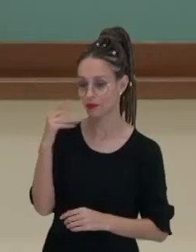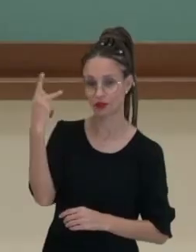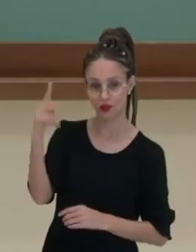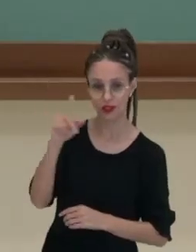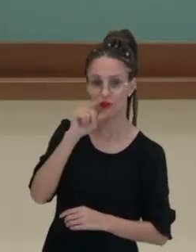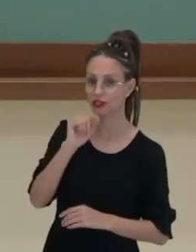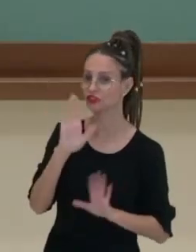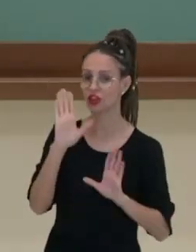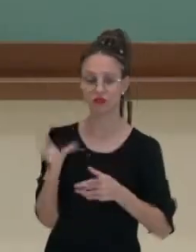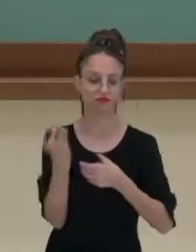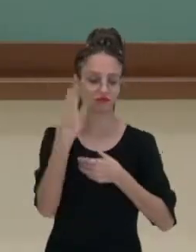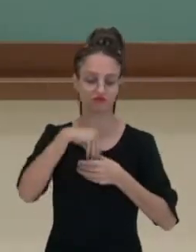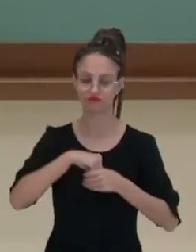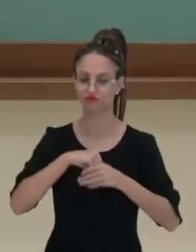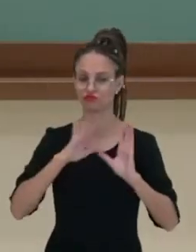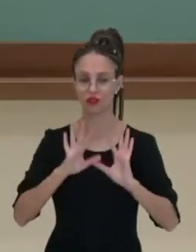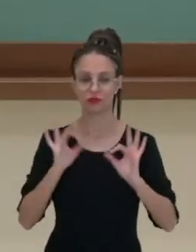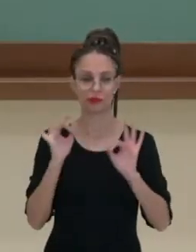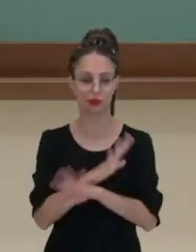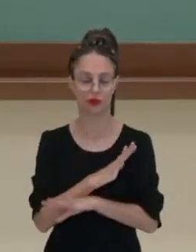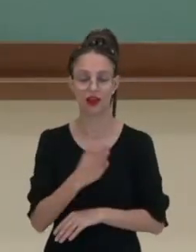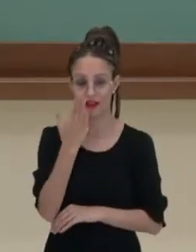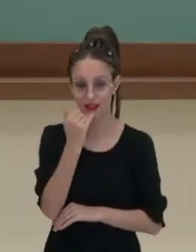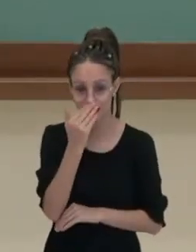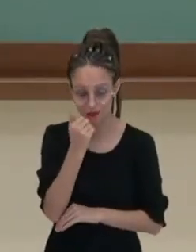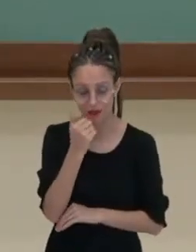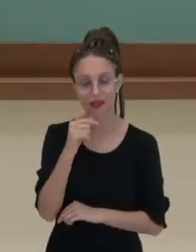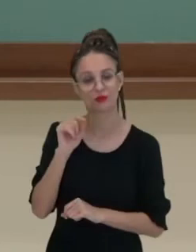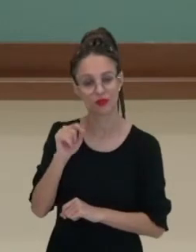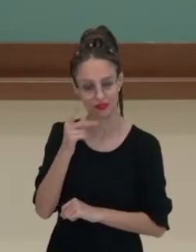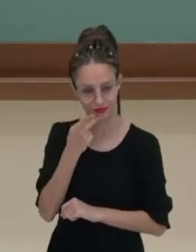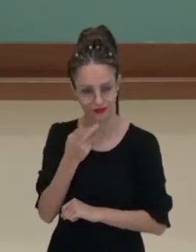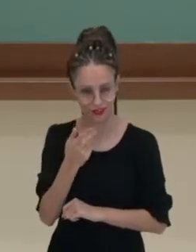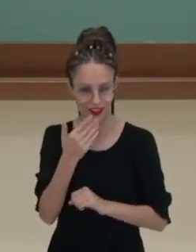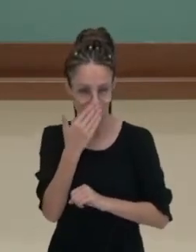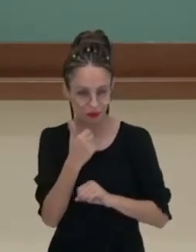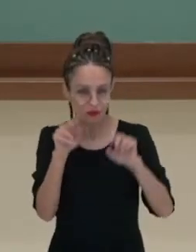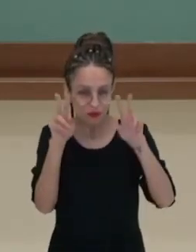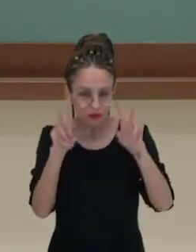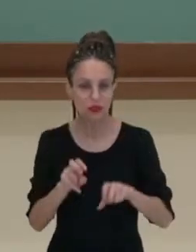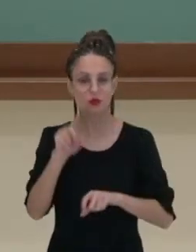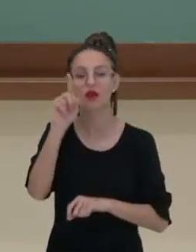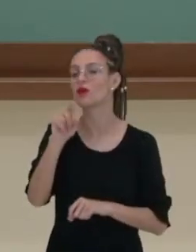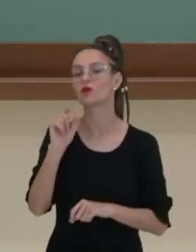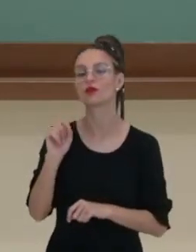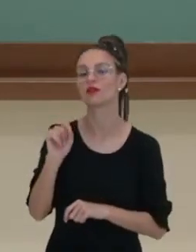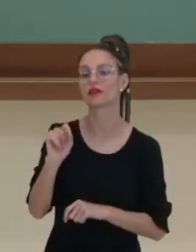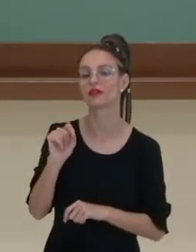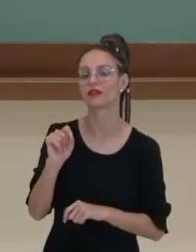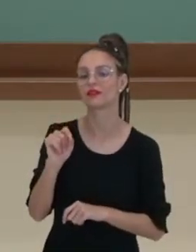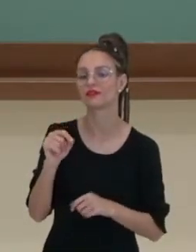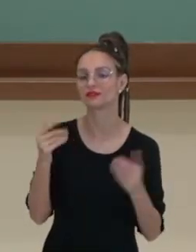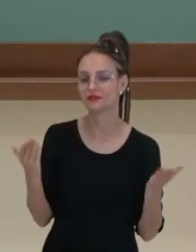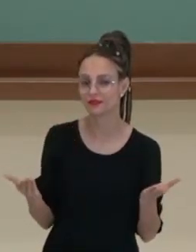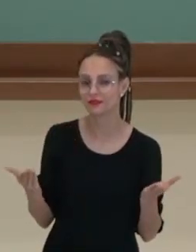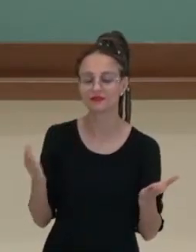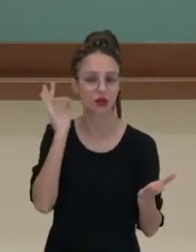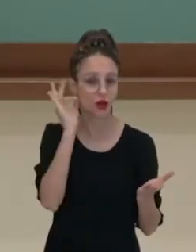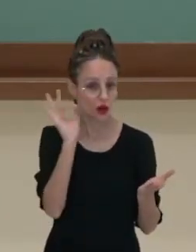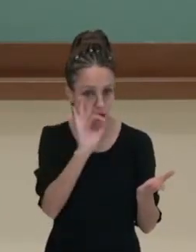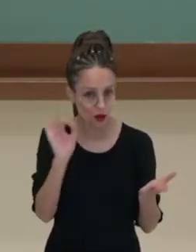já estava em ti. Então esse alimento do qual o Mário Quintana fala, que alimento é?